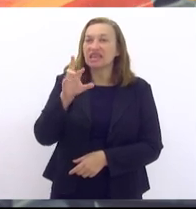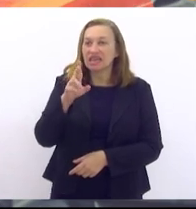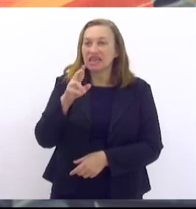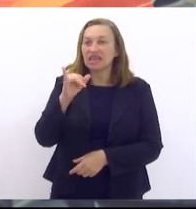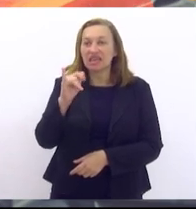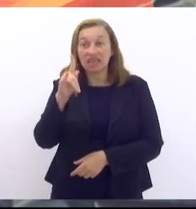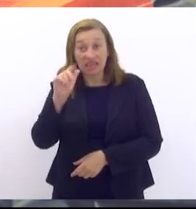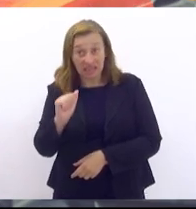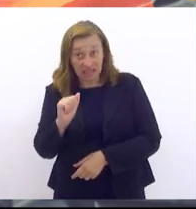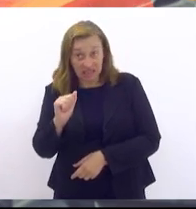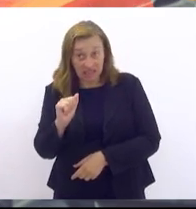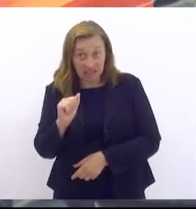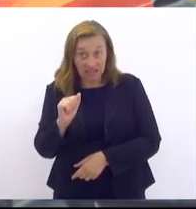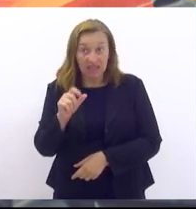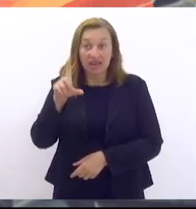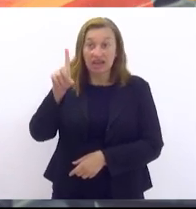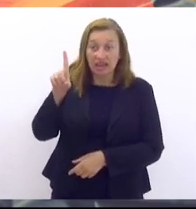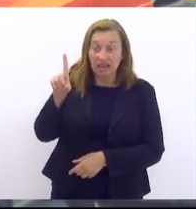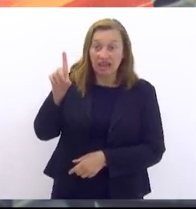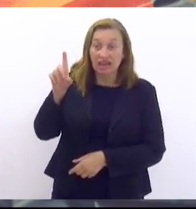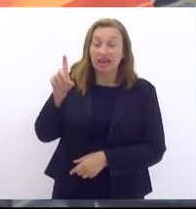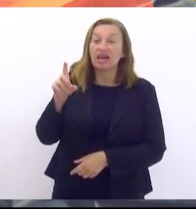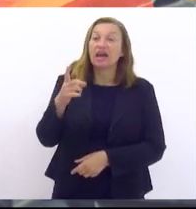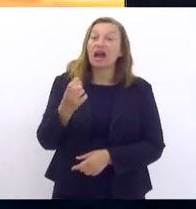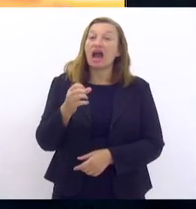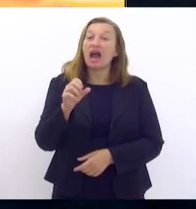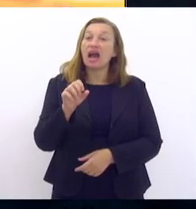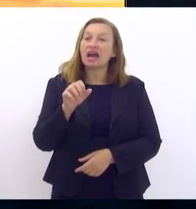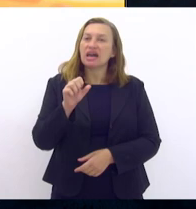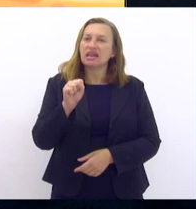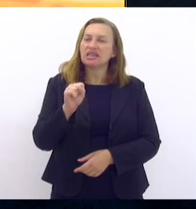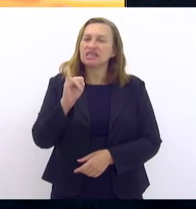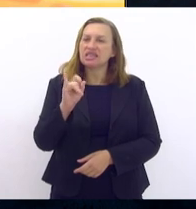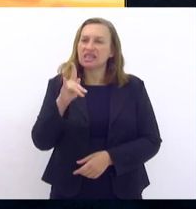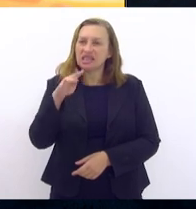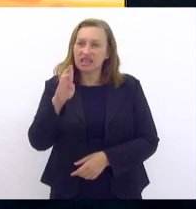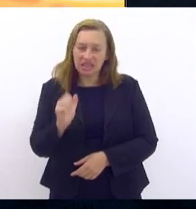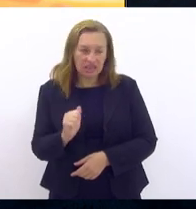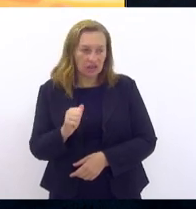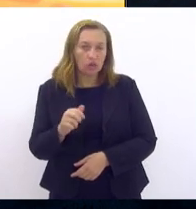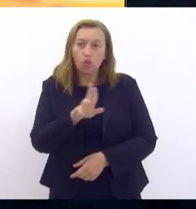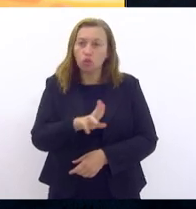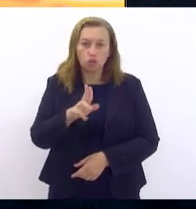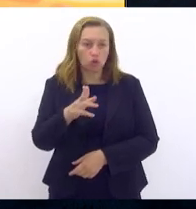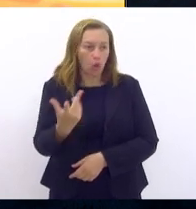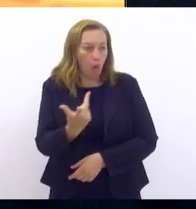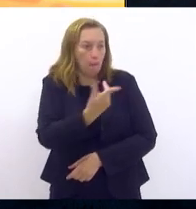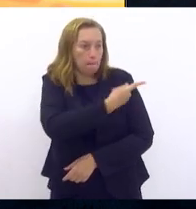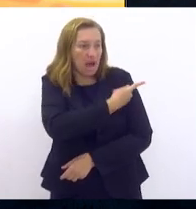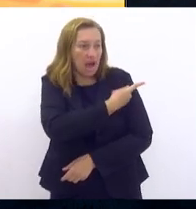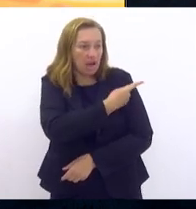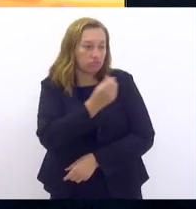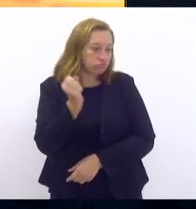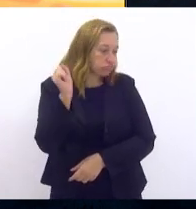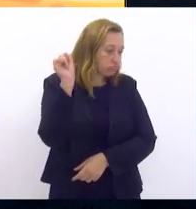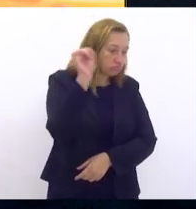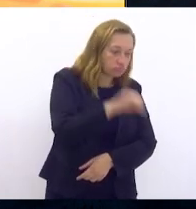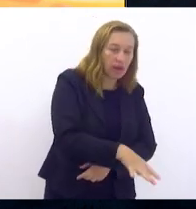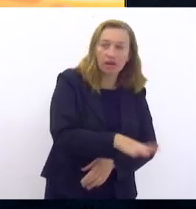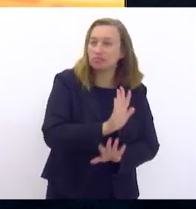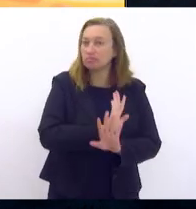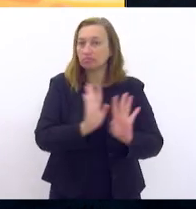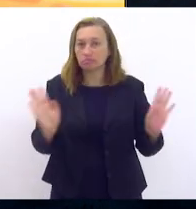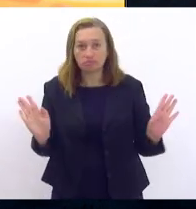contra a seringa descartável a seringa descartável teve um minuto de uso ninguém usa a seringa mais do que um